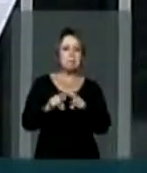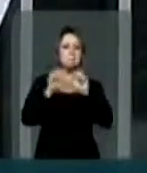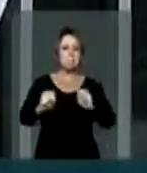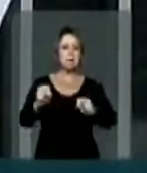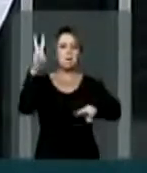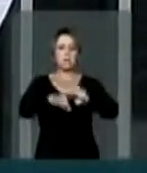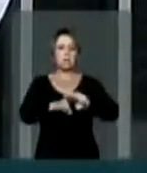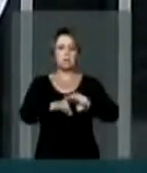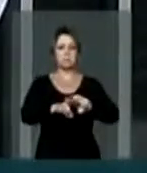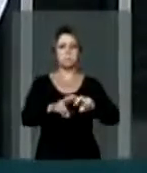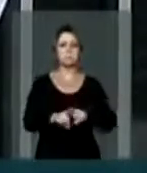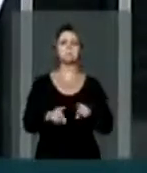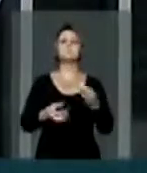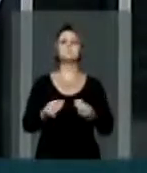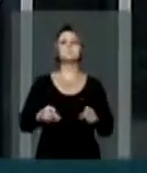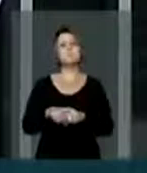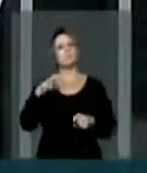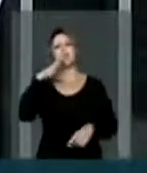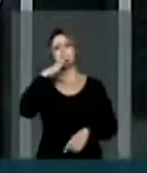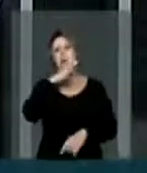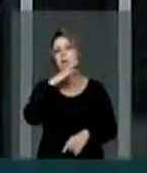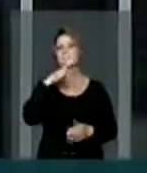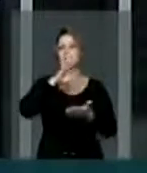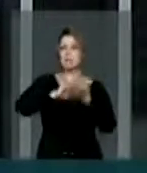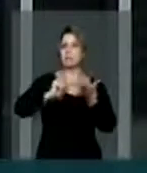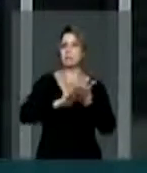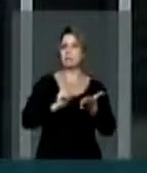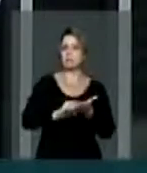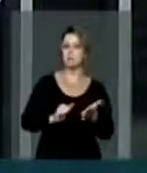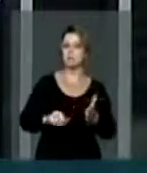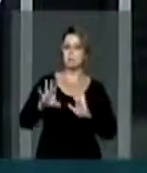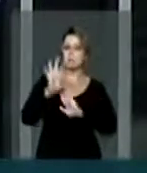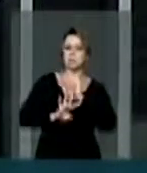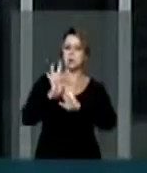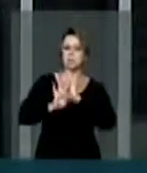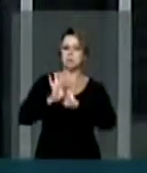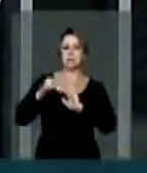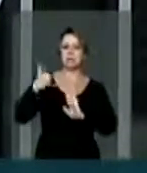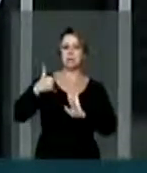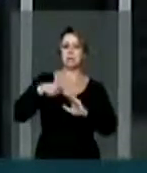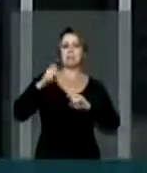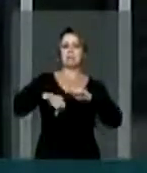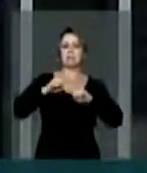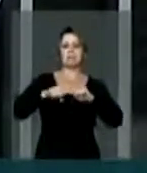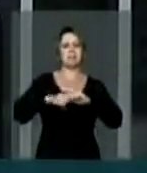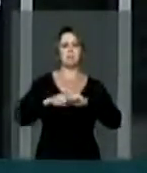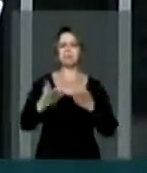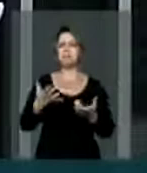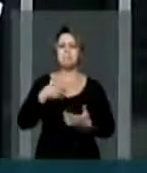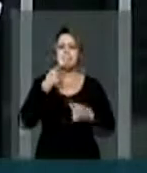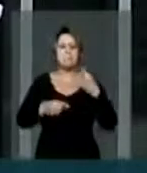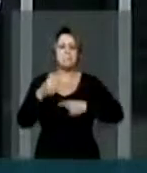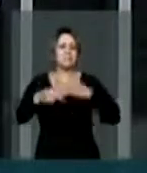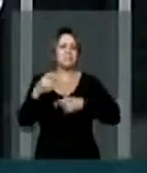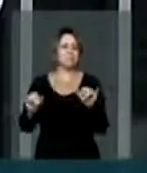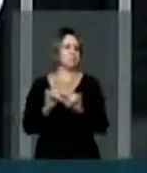irá retirar do texto essa redução da idade para a relação sexual, pois nem para debate isso serve.